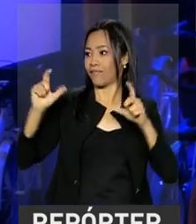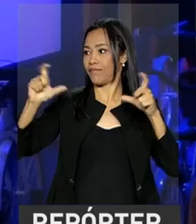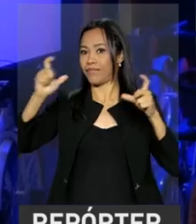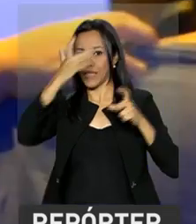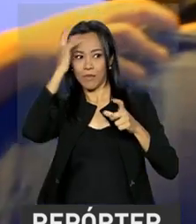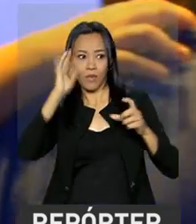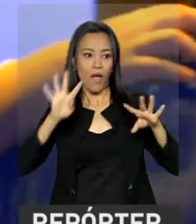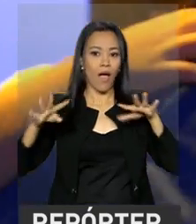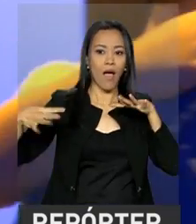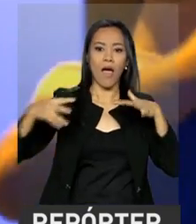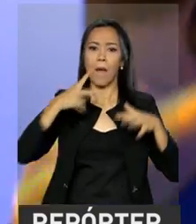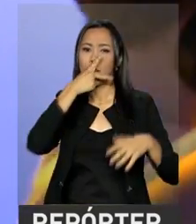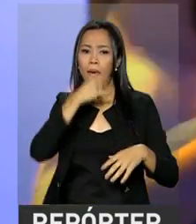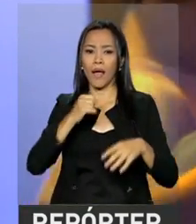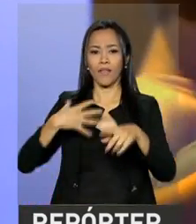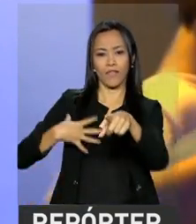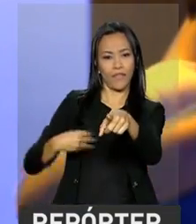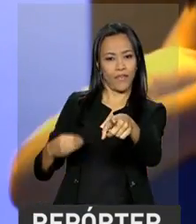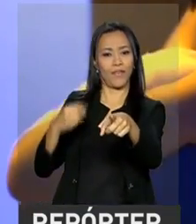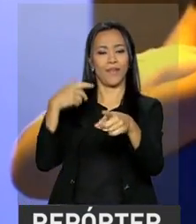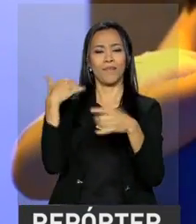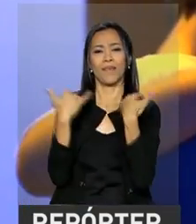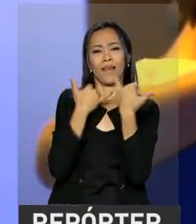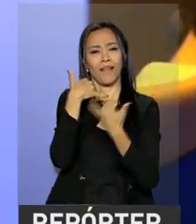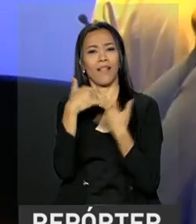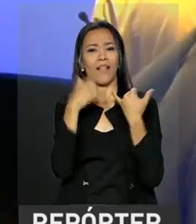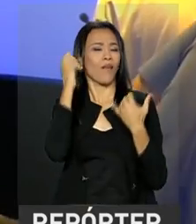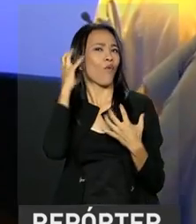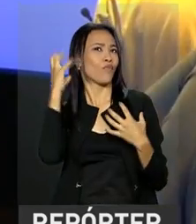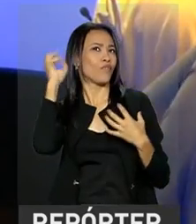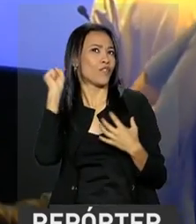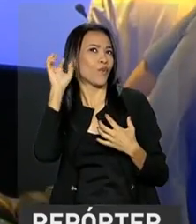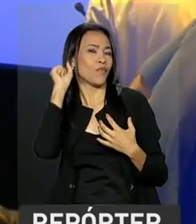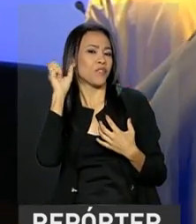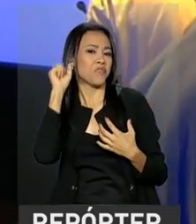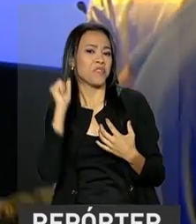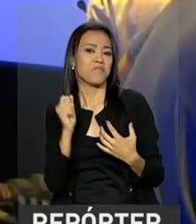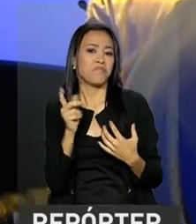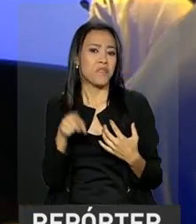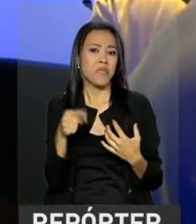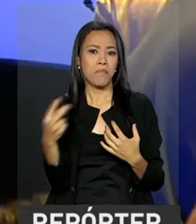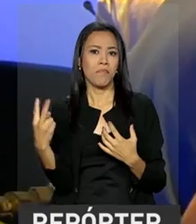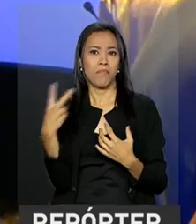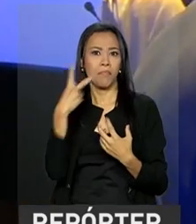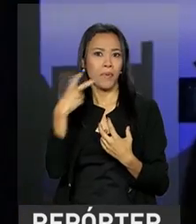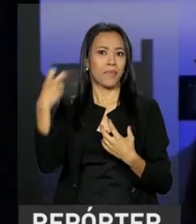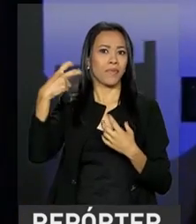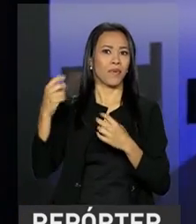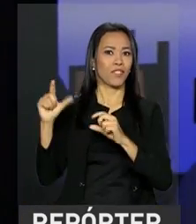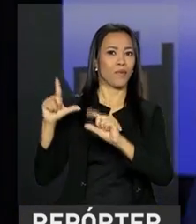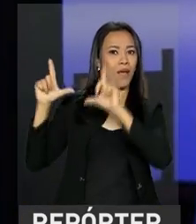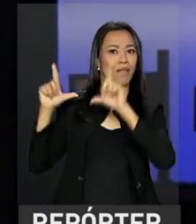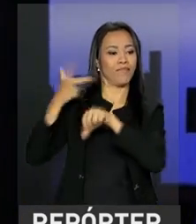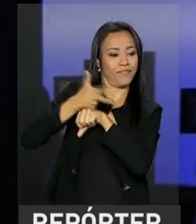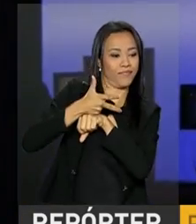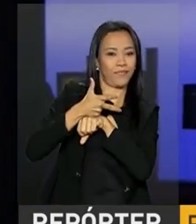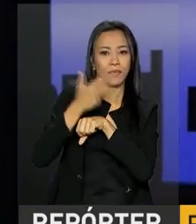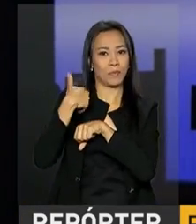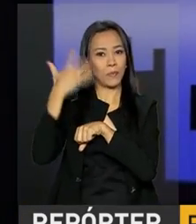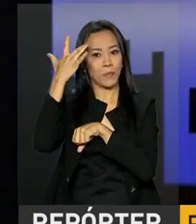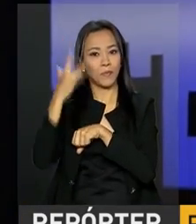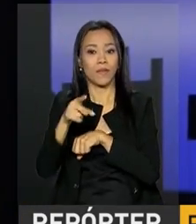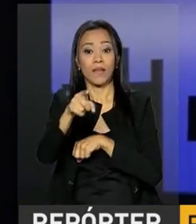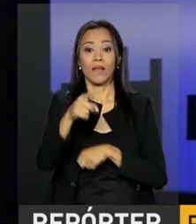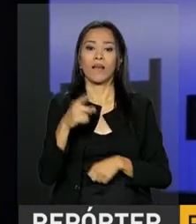visitantes pai e filho estavam tão entretidos com a música que nem notaram a presença da câmera muito legal me surpreendi